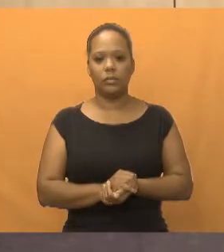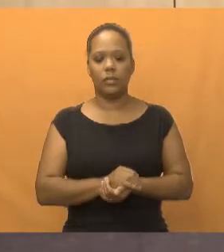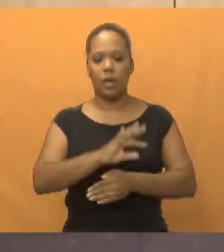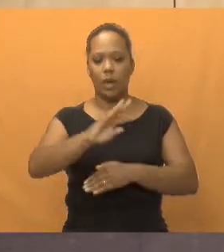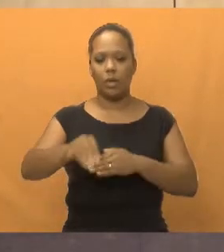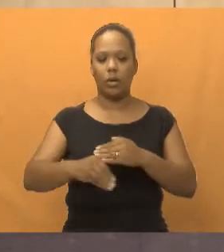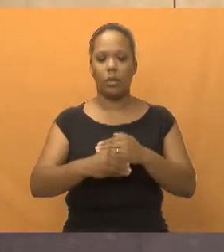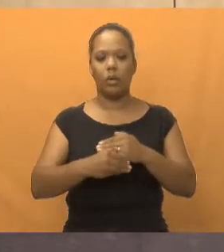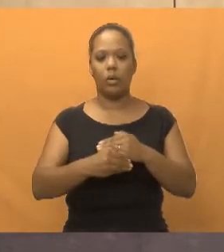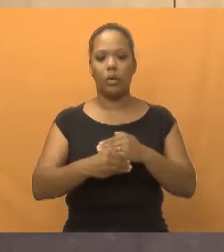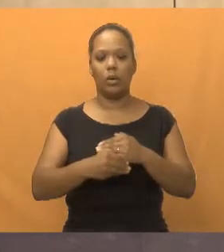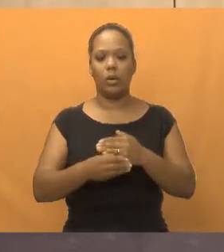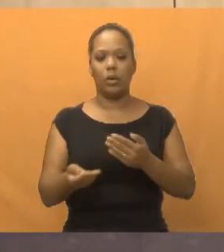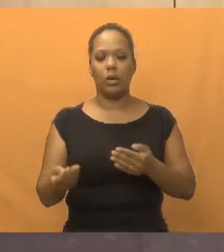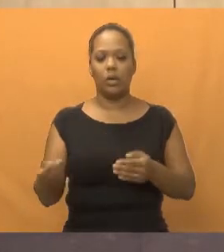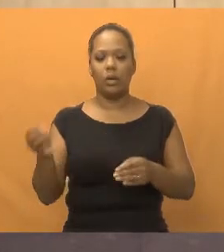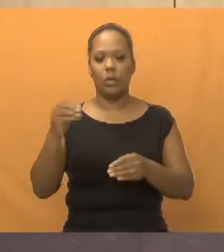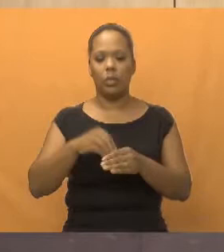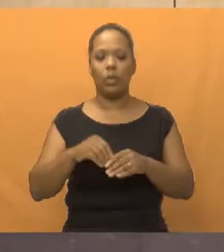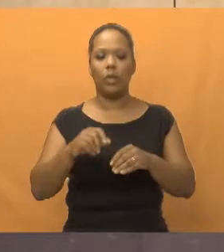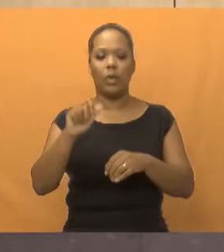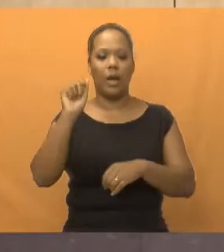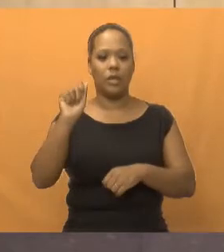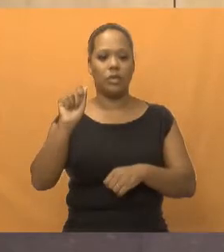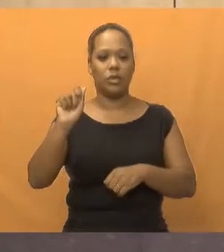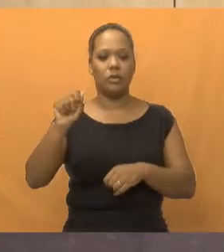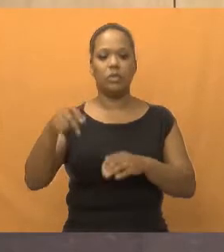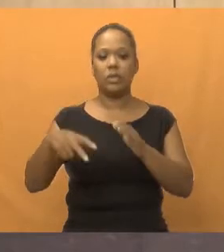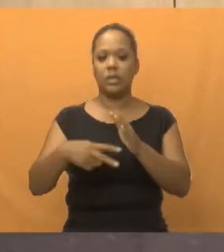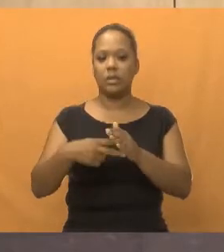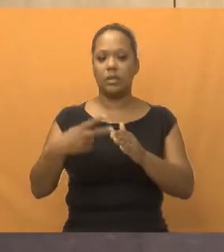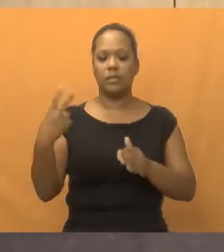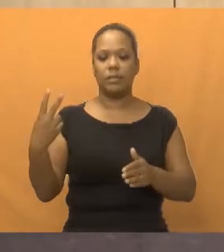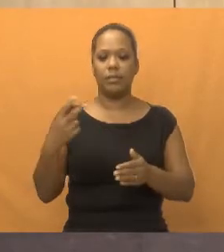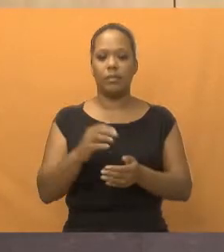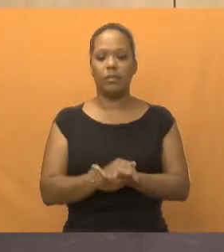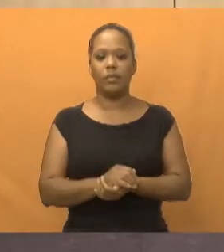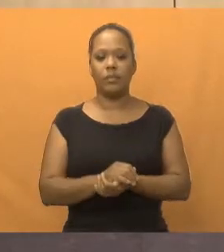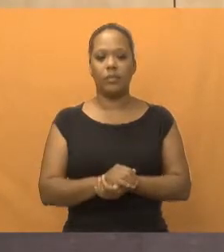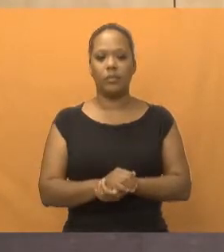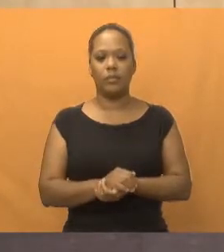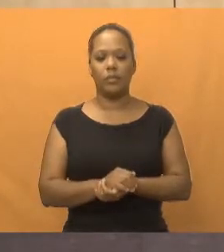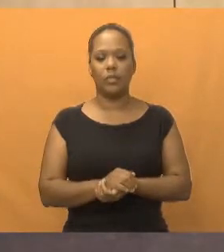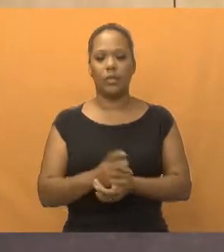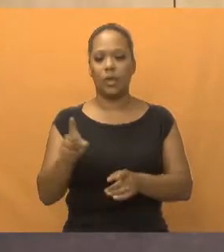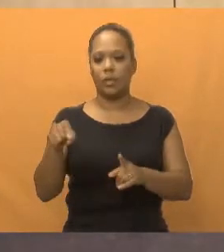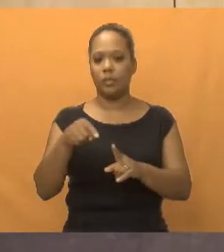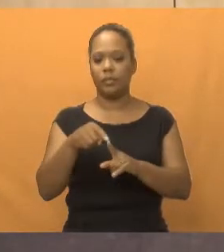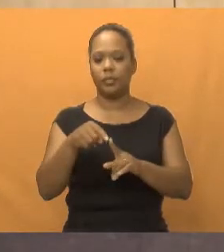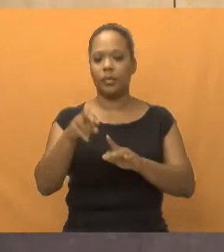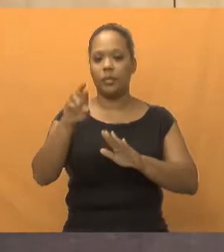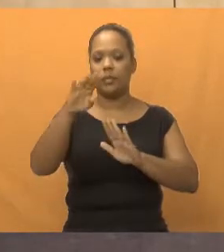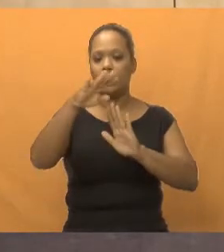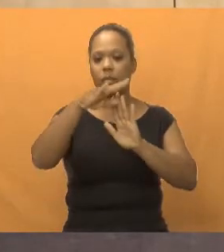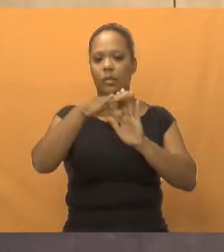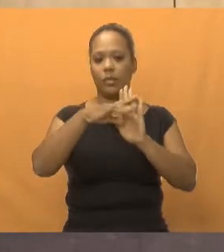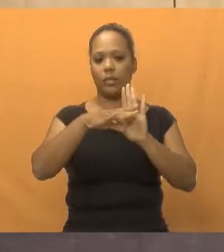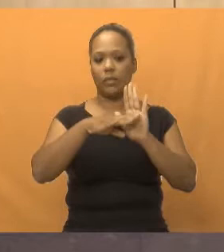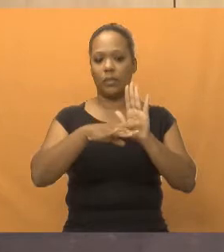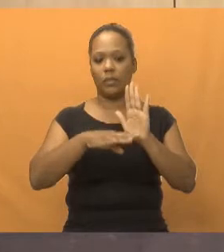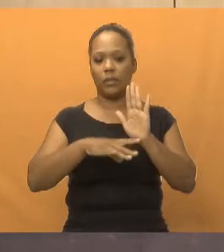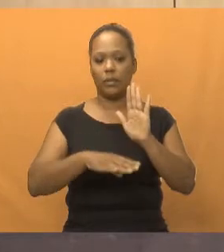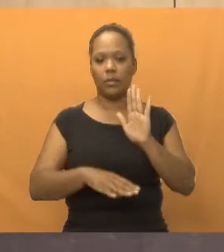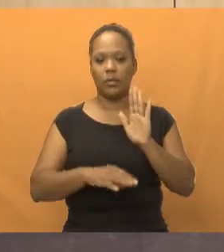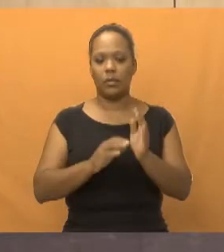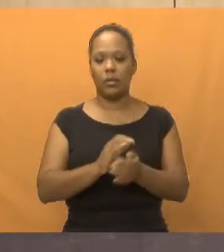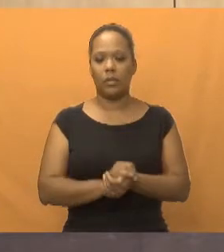Emenda número 1. Inclui o artigo 2º, a propositura, conforme redação adiante,